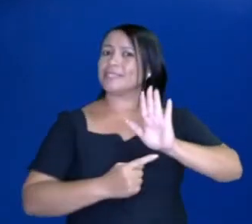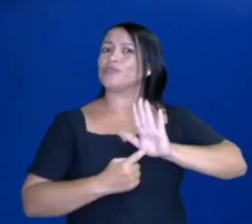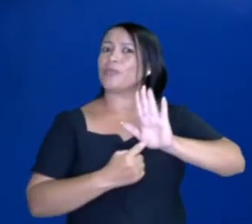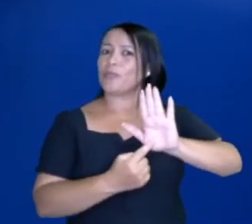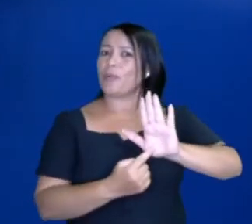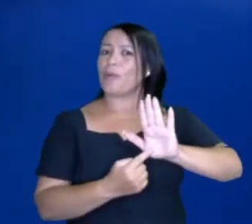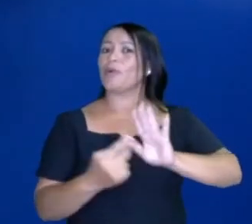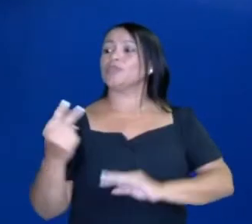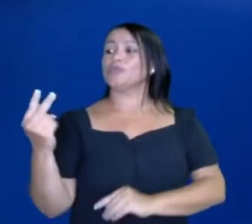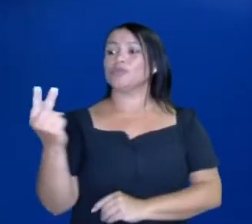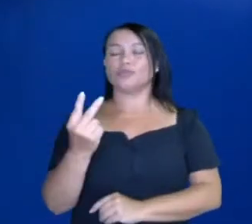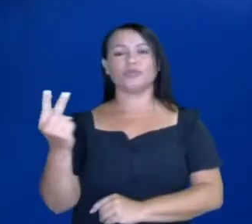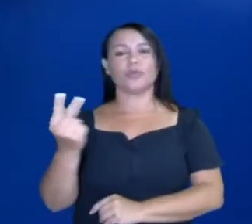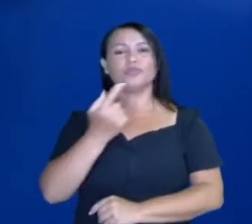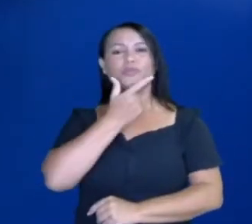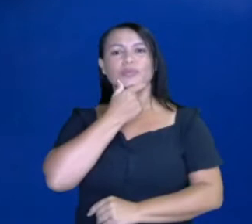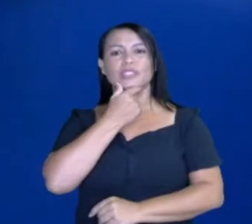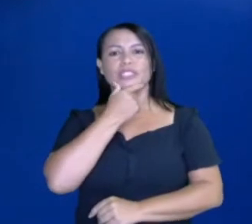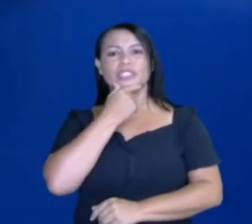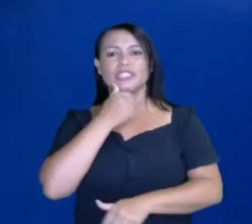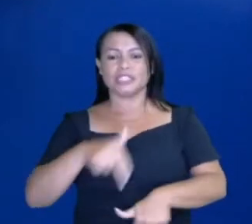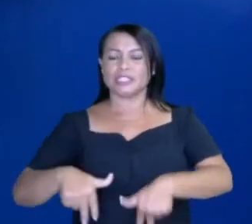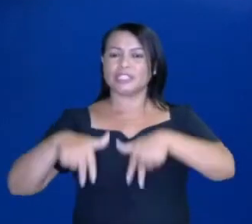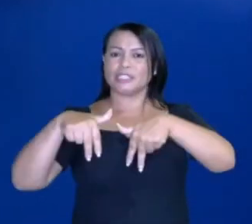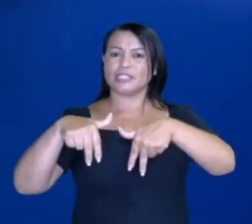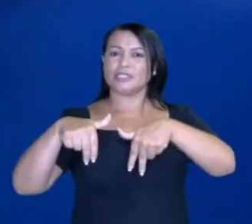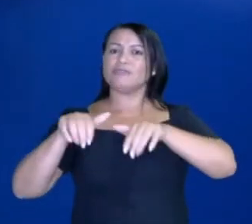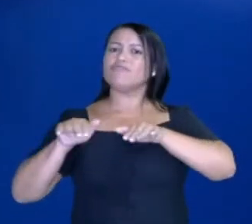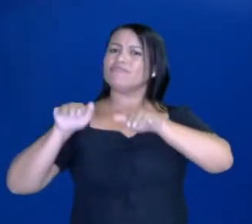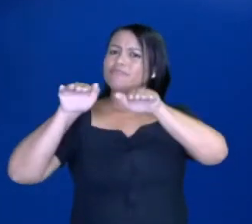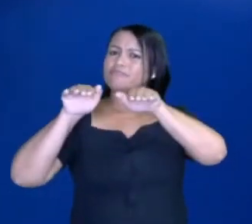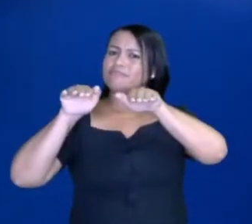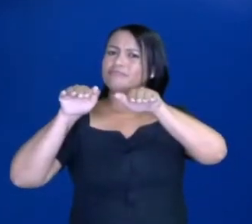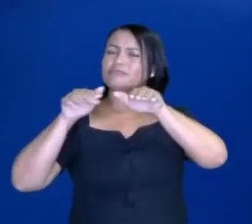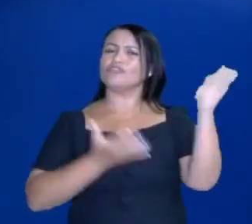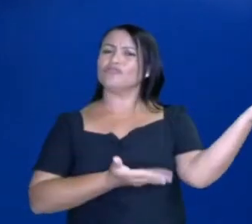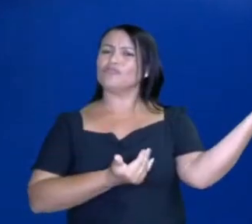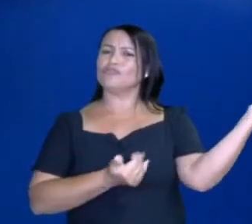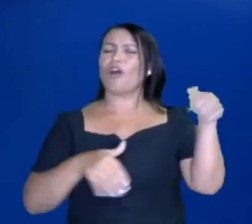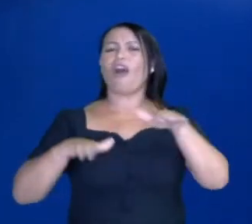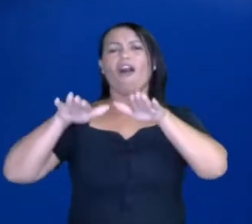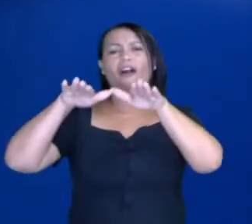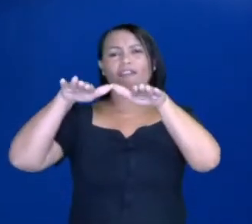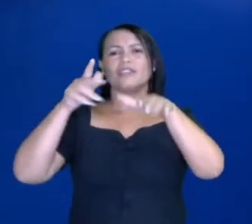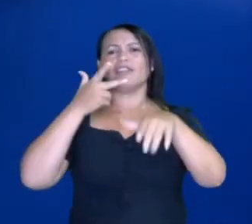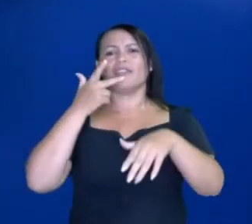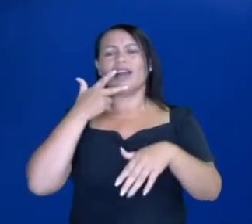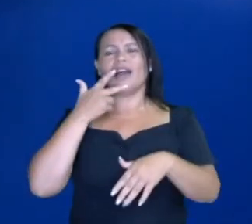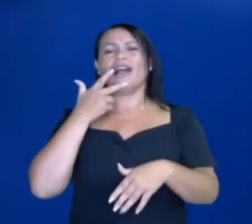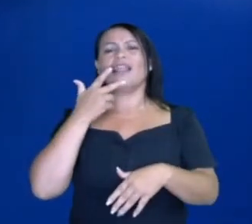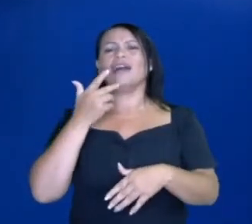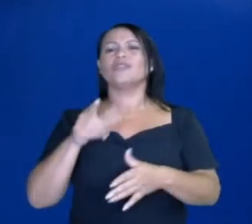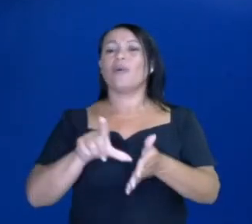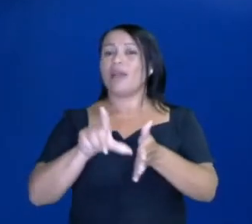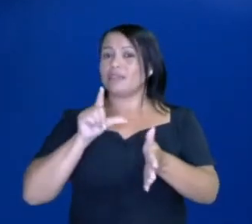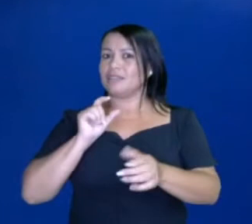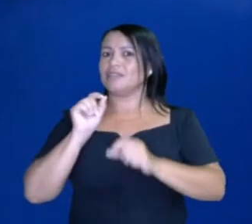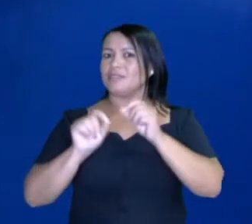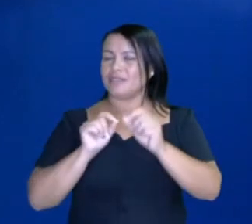2 garotos que eles estão na fase da adolescência, como eu já havia